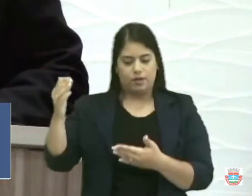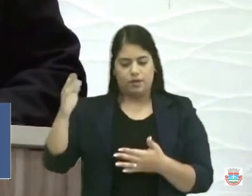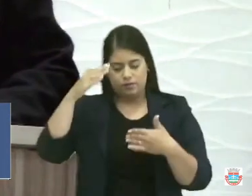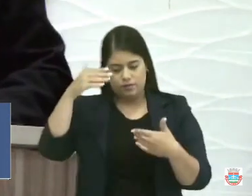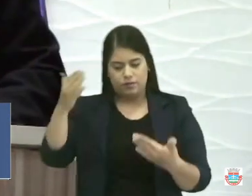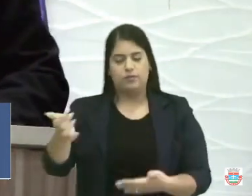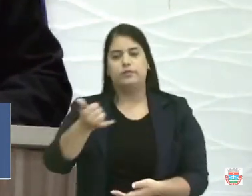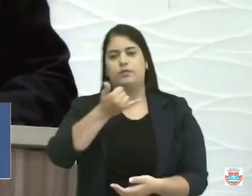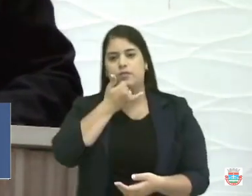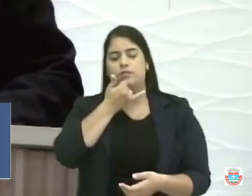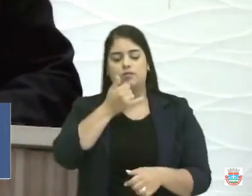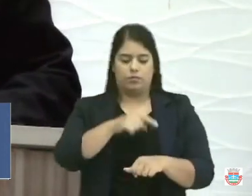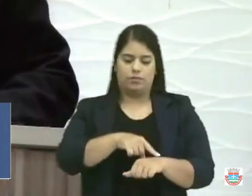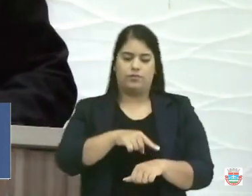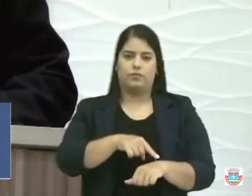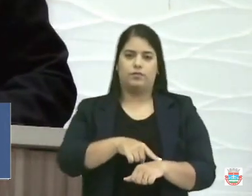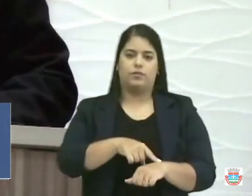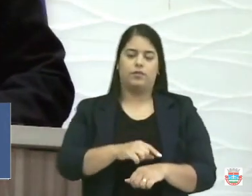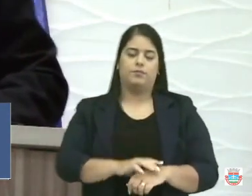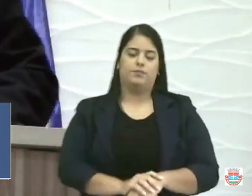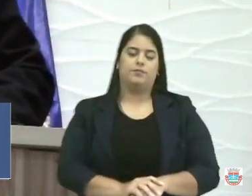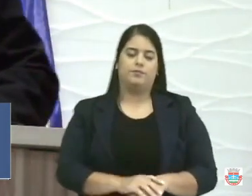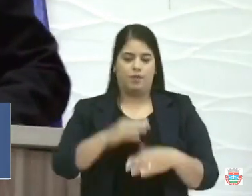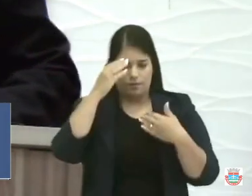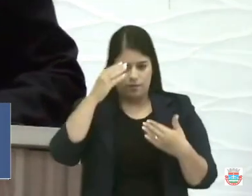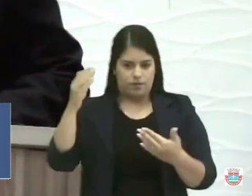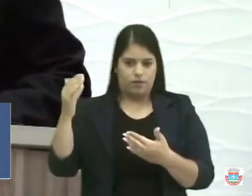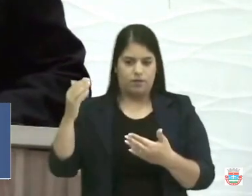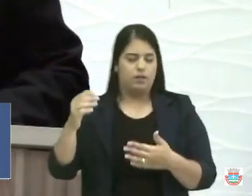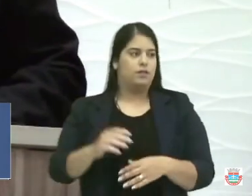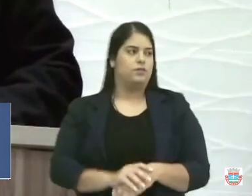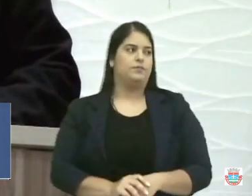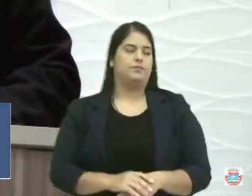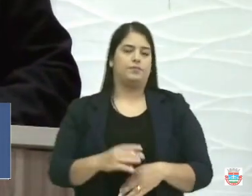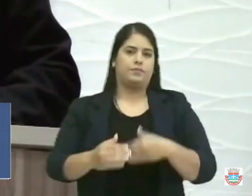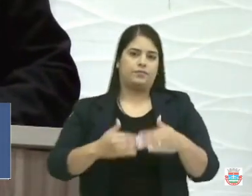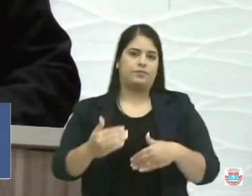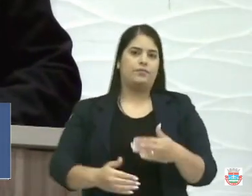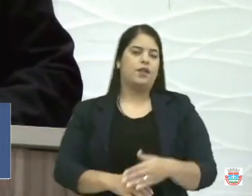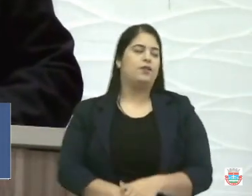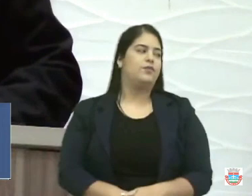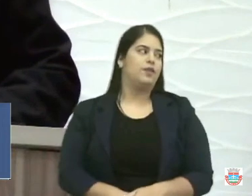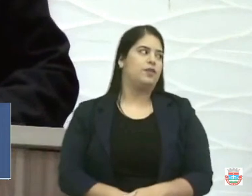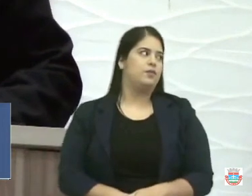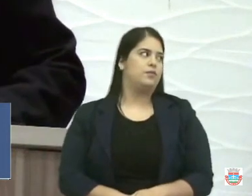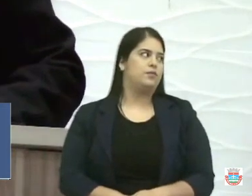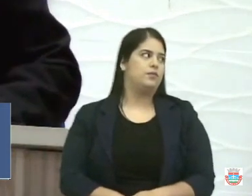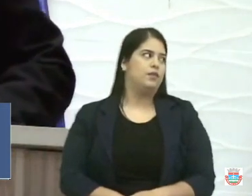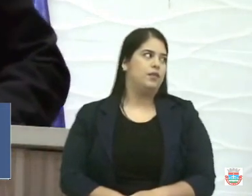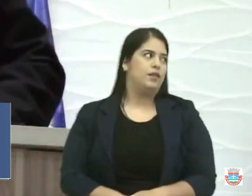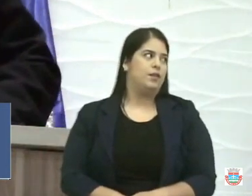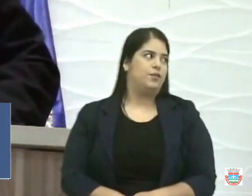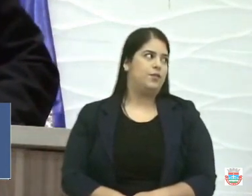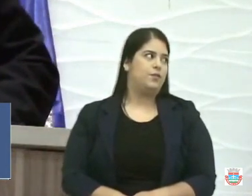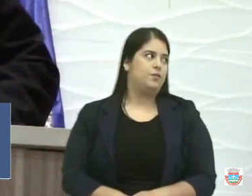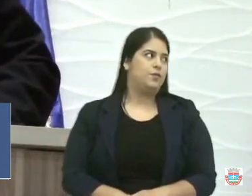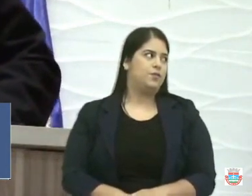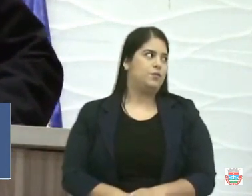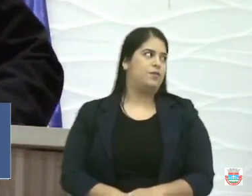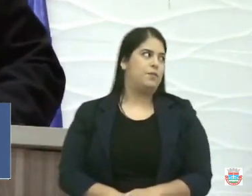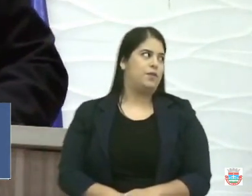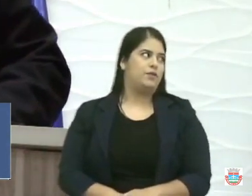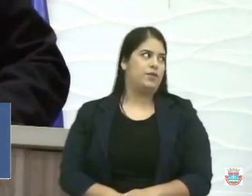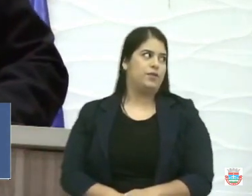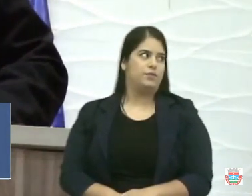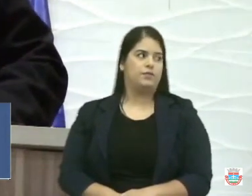Desculpa aí eu passar o minuto a mais. Obrigado, viu? E quando o senhor, Vossa Excelência, agora, eu falar uma coisa errada, o senhor me chame.